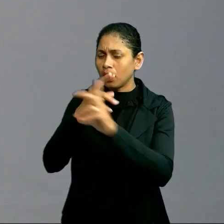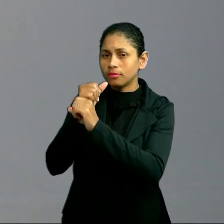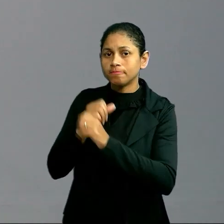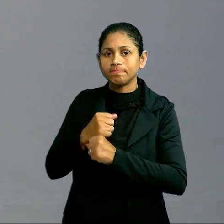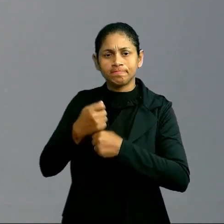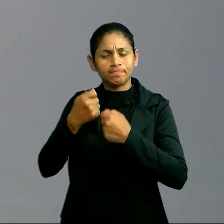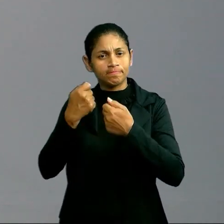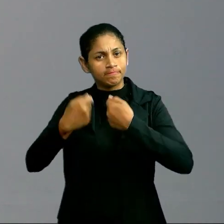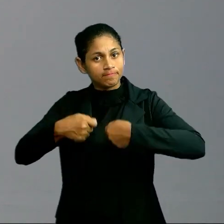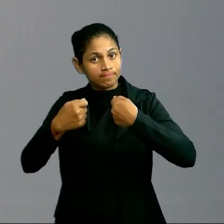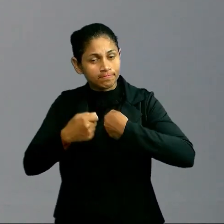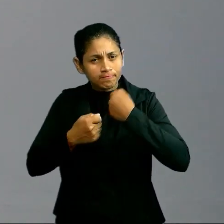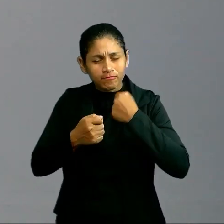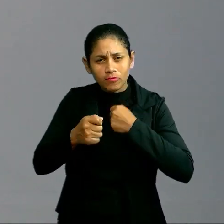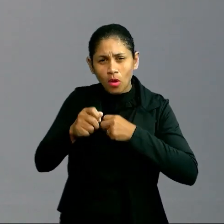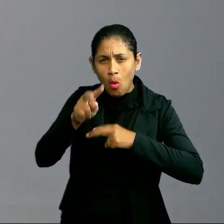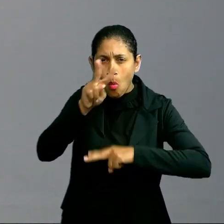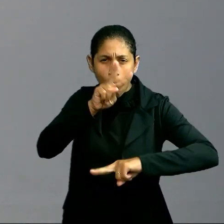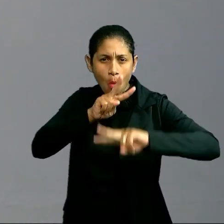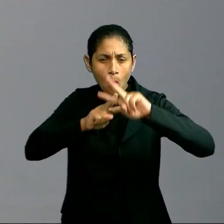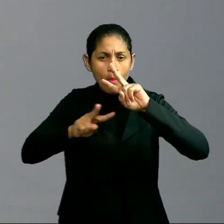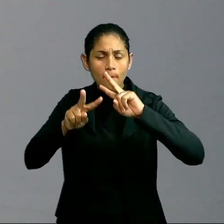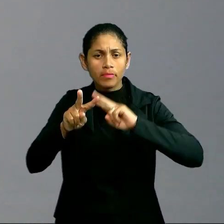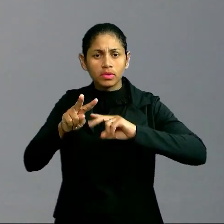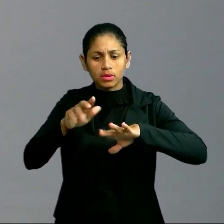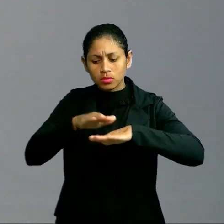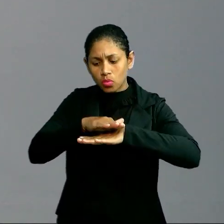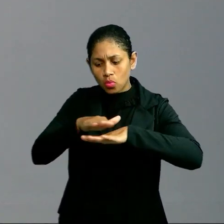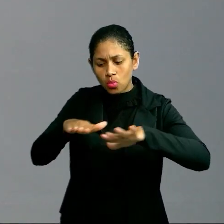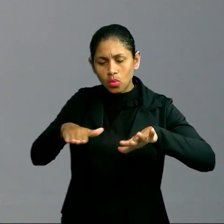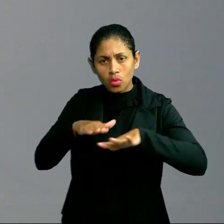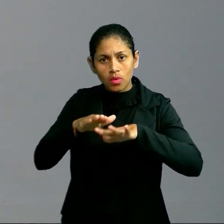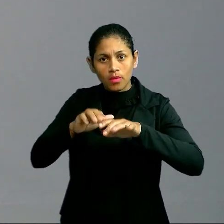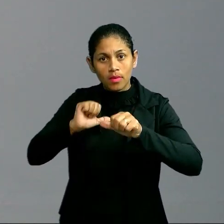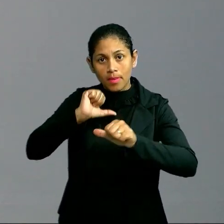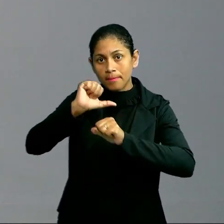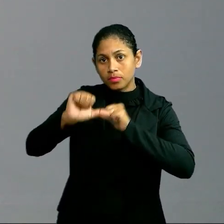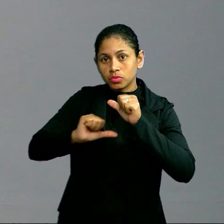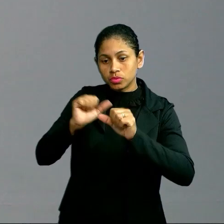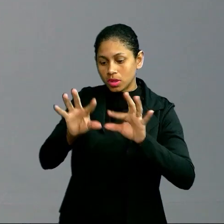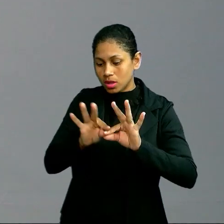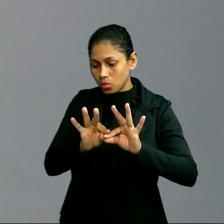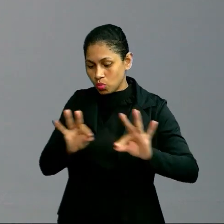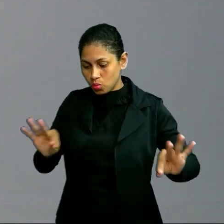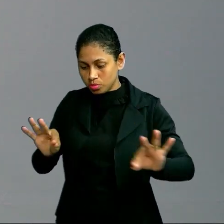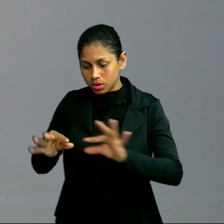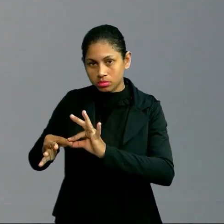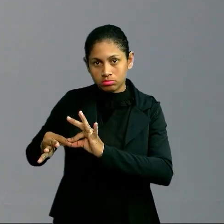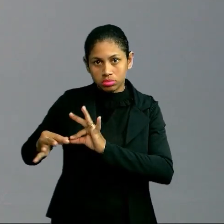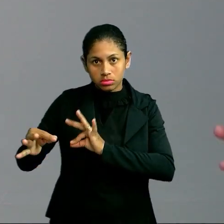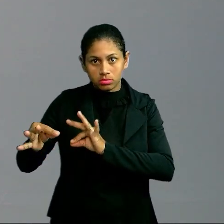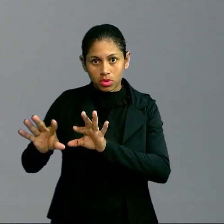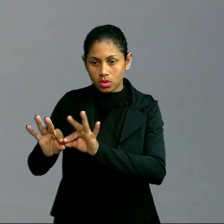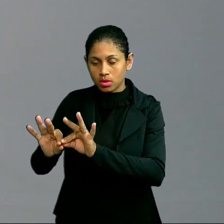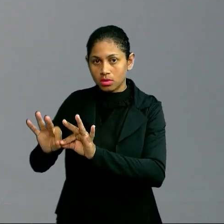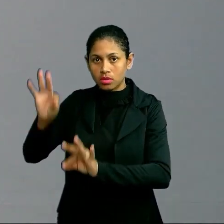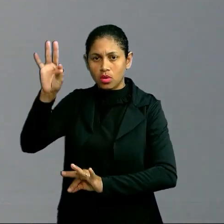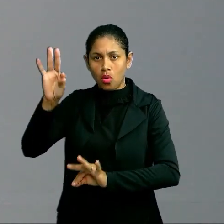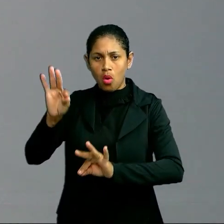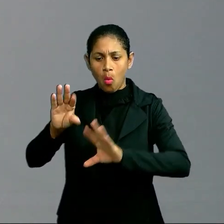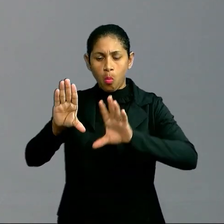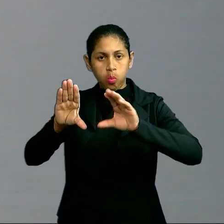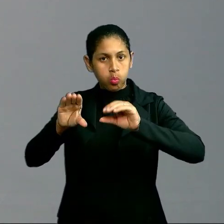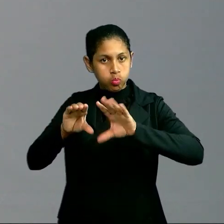temos que observar se nesse sólido vai estar sendo alterado o seu comprimento, a sua largura ou também o seu volume.